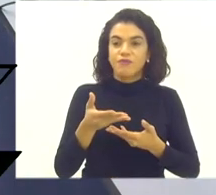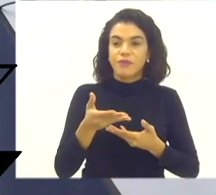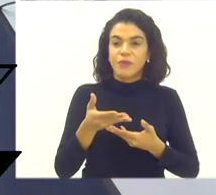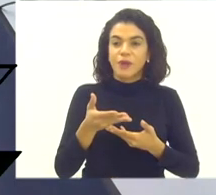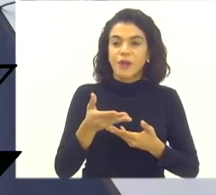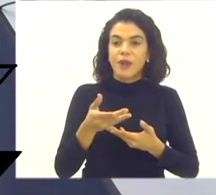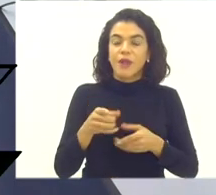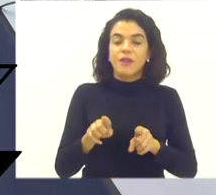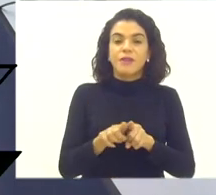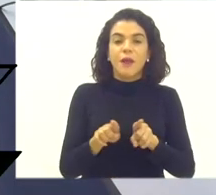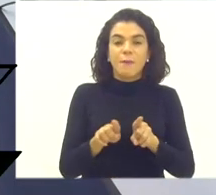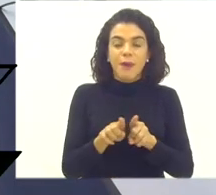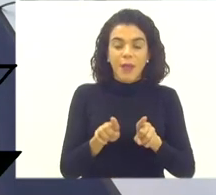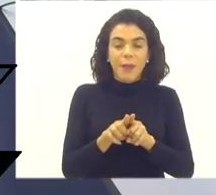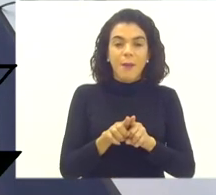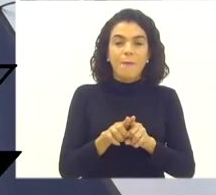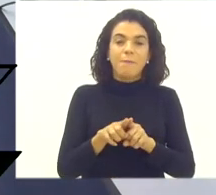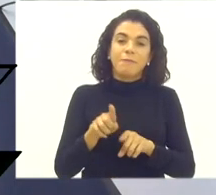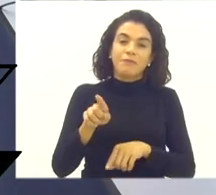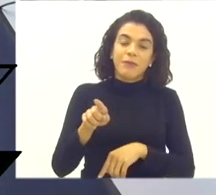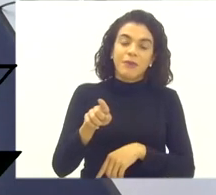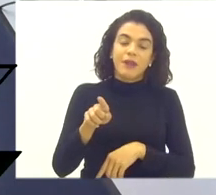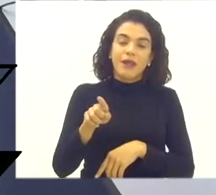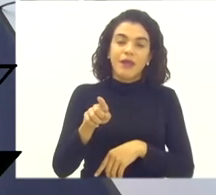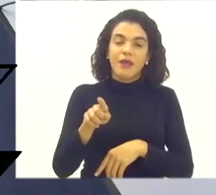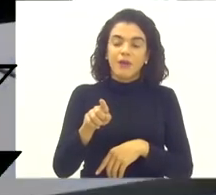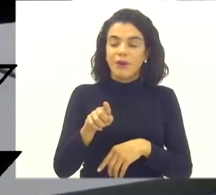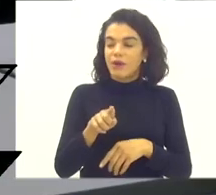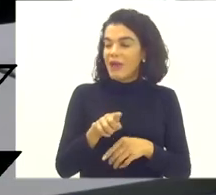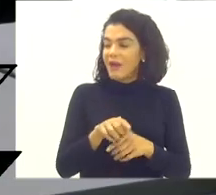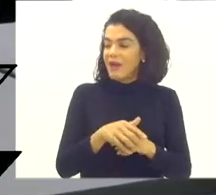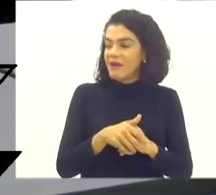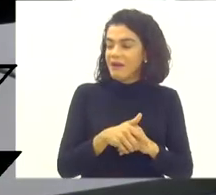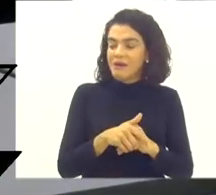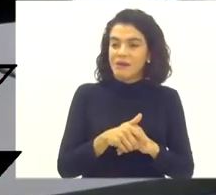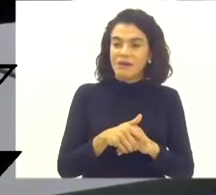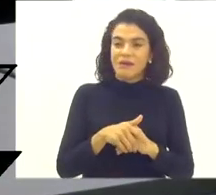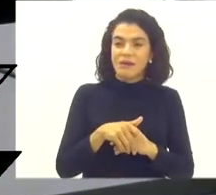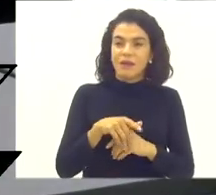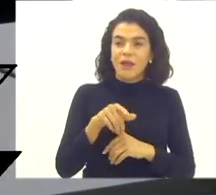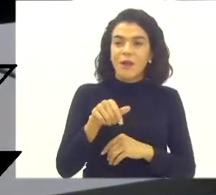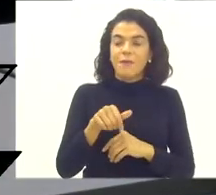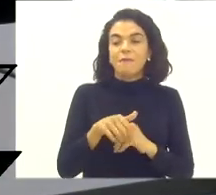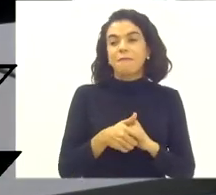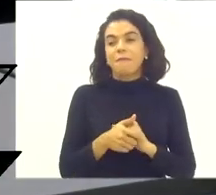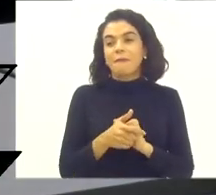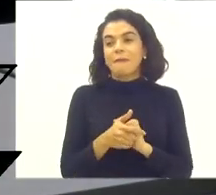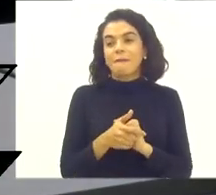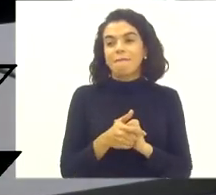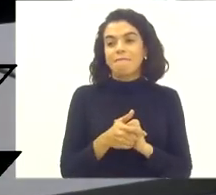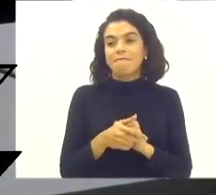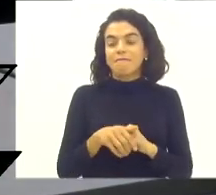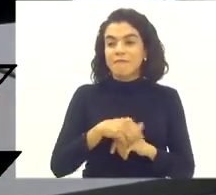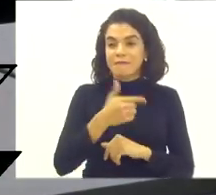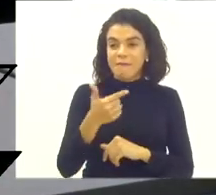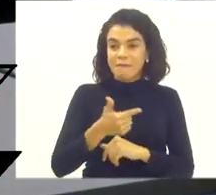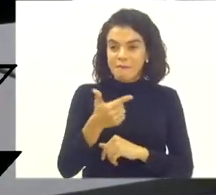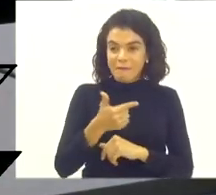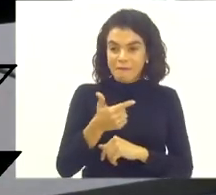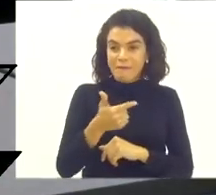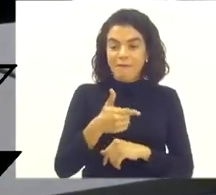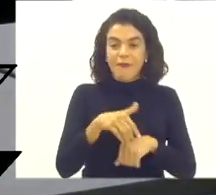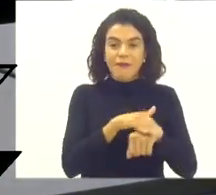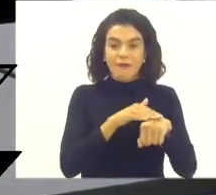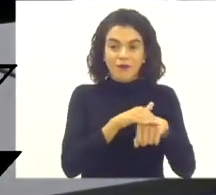preconceito telemático de gênero primeira encaminhamento aqui da minha fala a segunda que eu